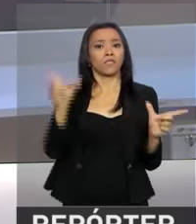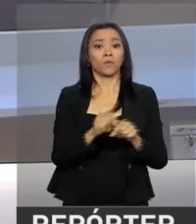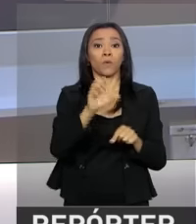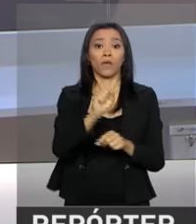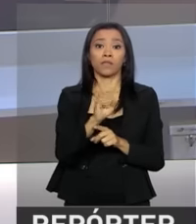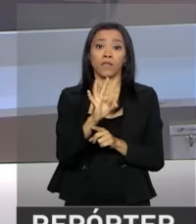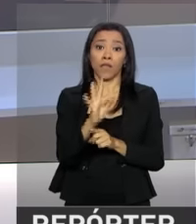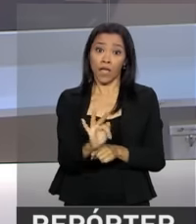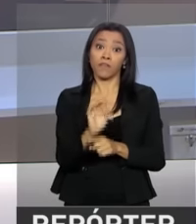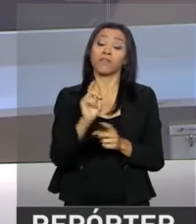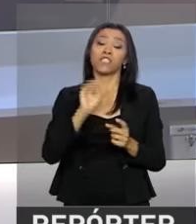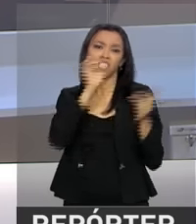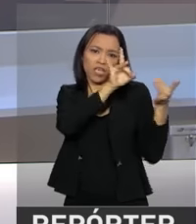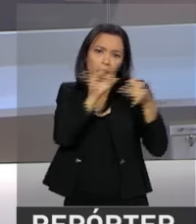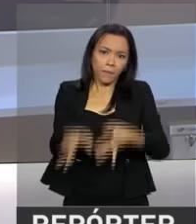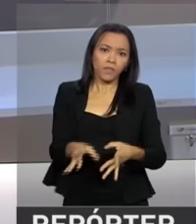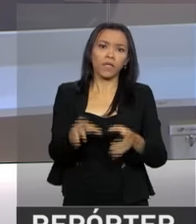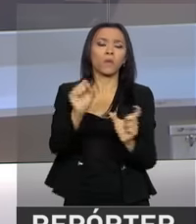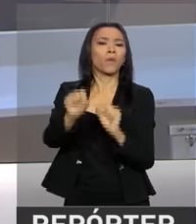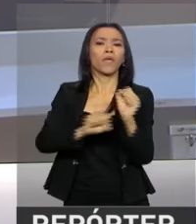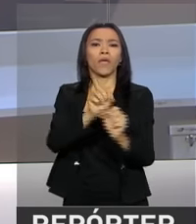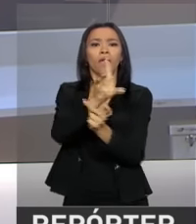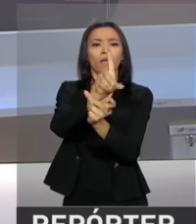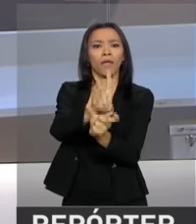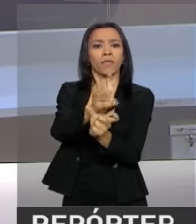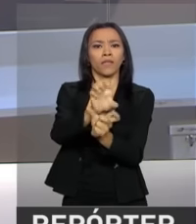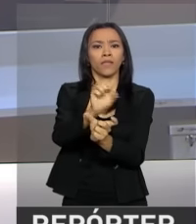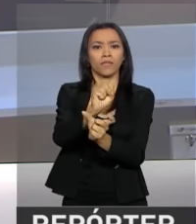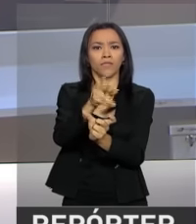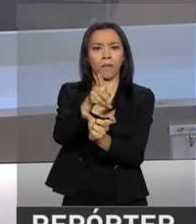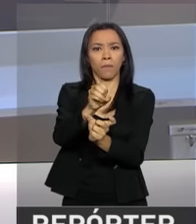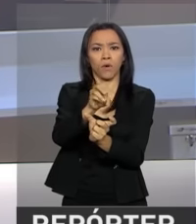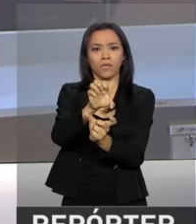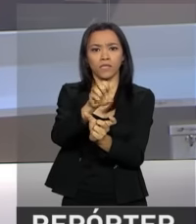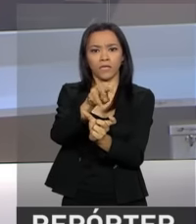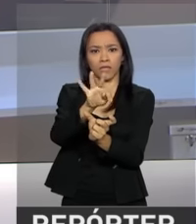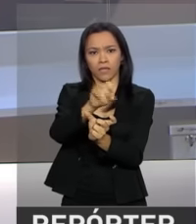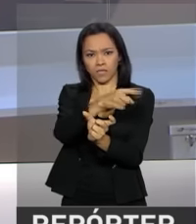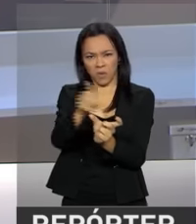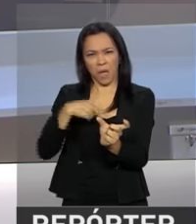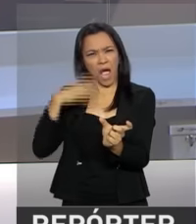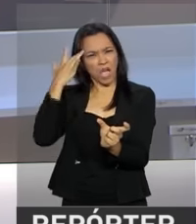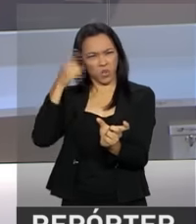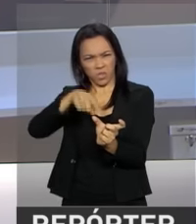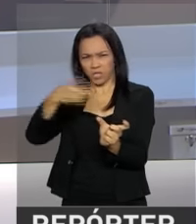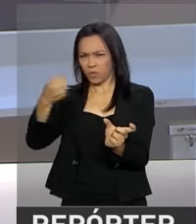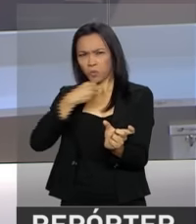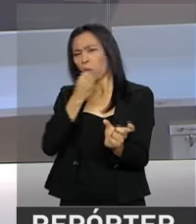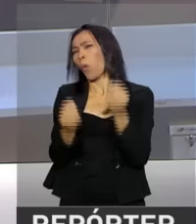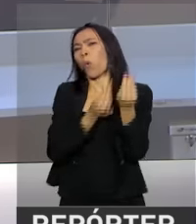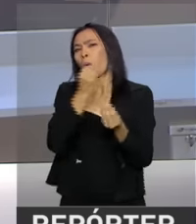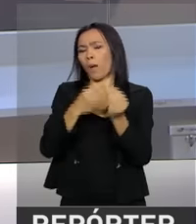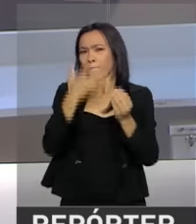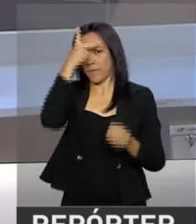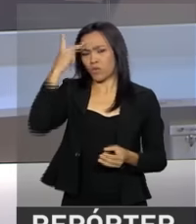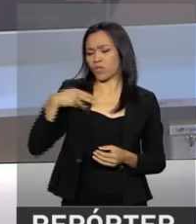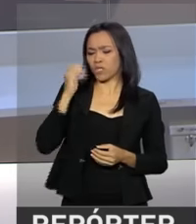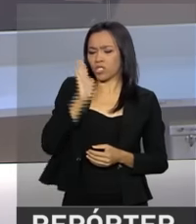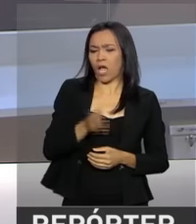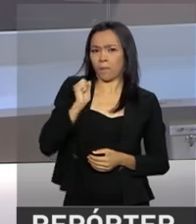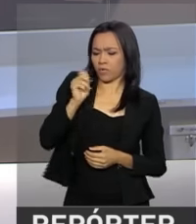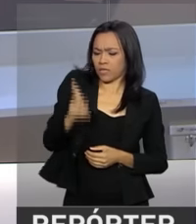rejeitar a desaposentação o STF considerou ilegal a possib de aumento no benefício de pessoas